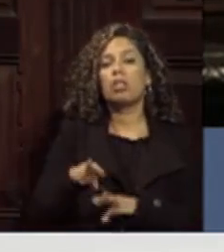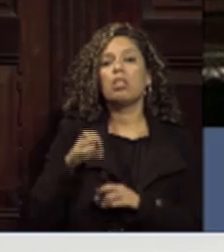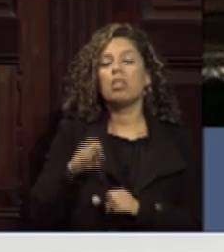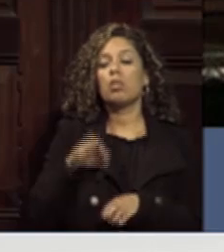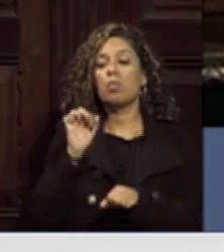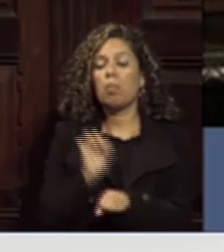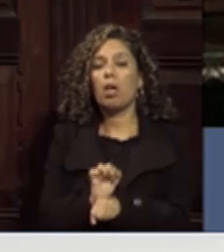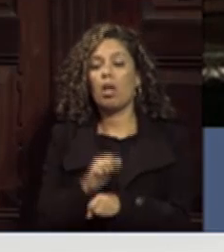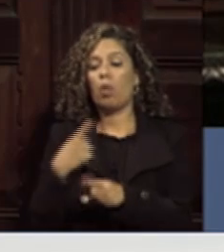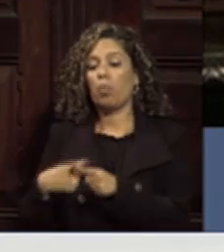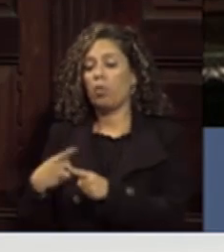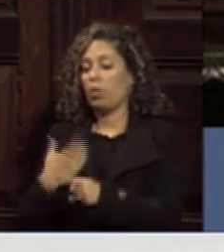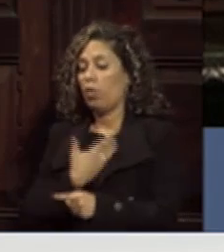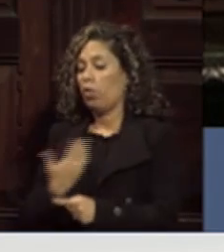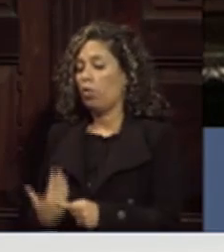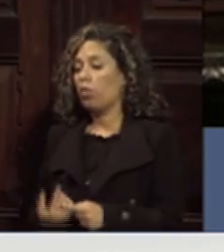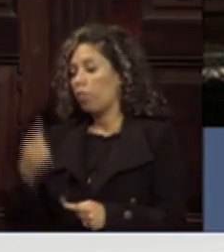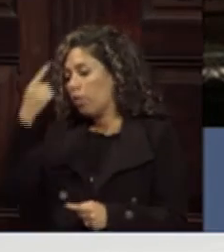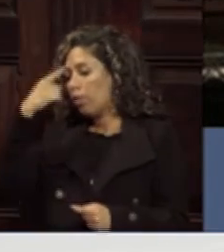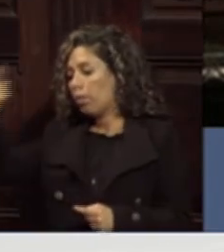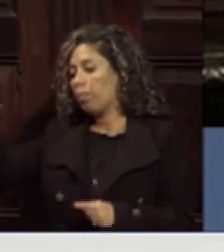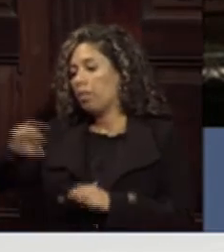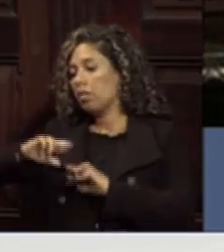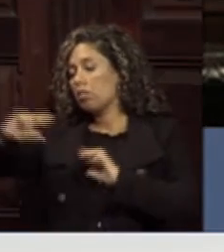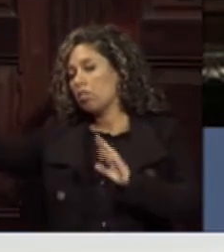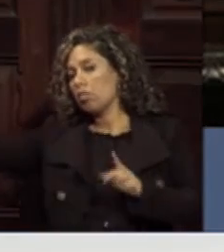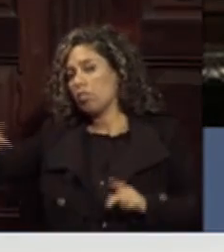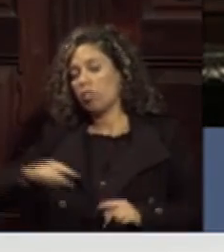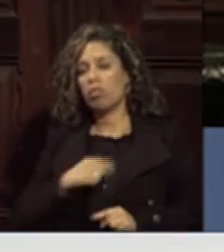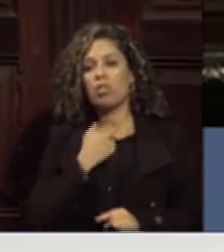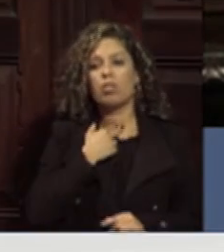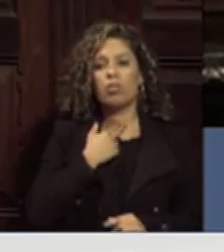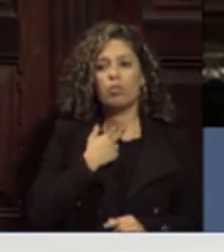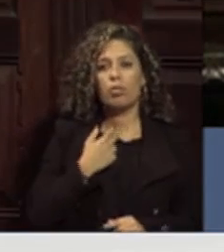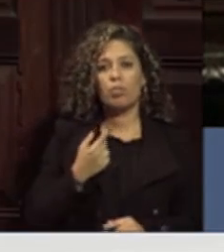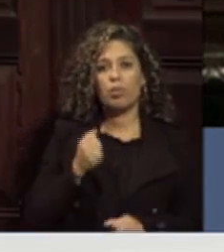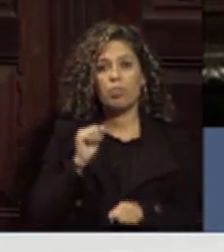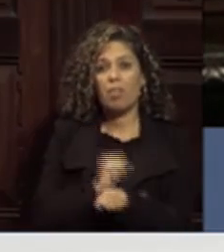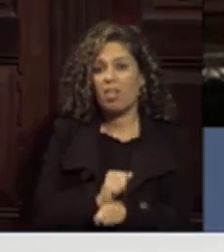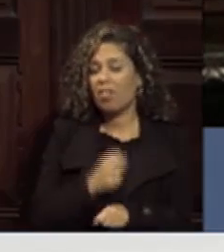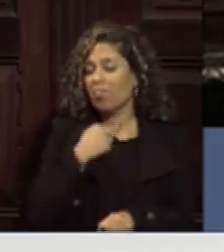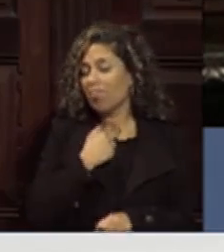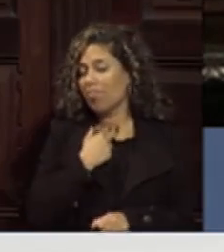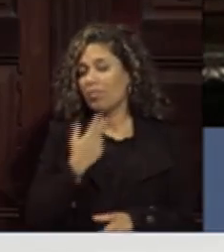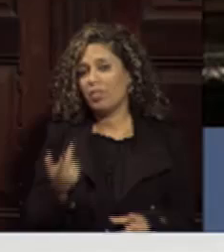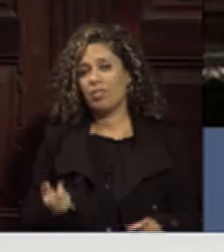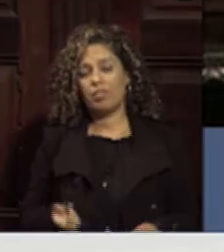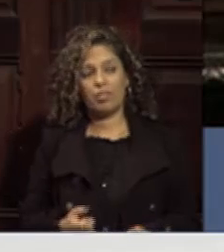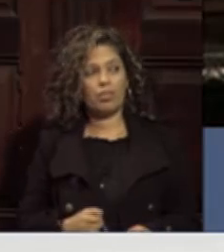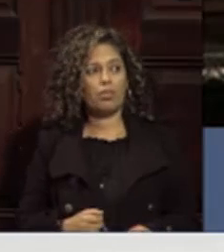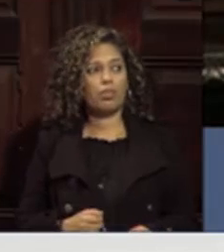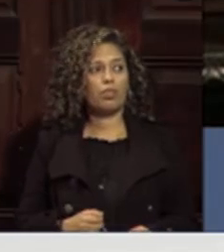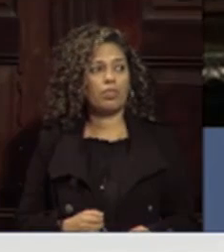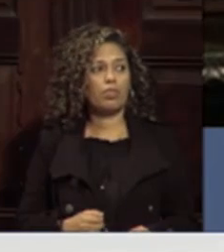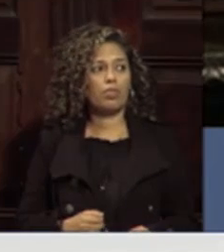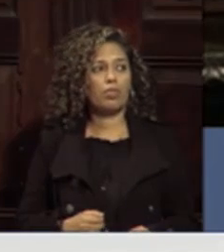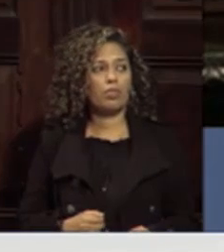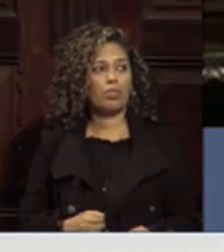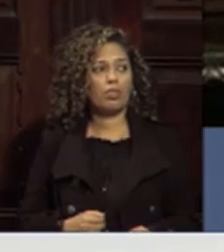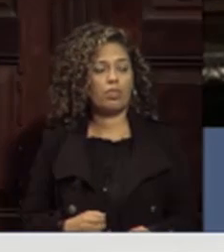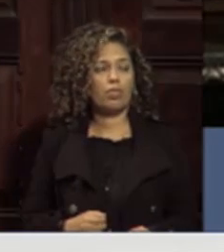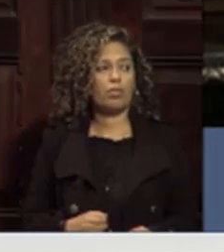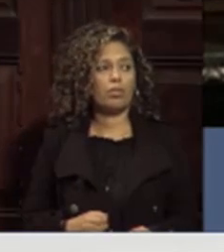anos. Educação transita em vários governos. E por isso temos um plano estadual de educação aprovado